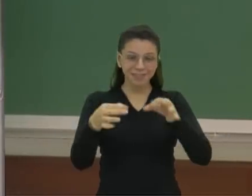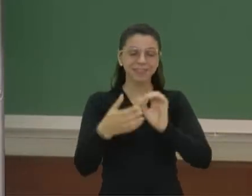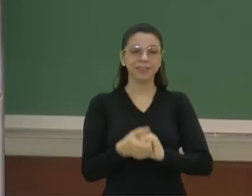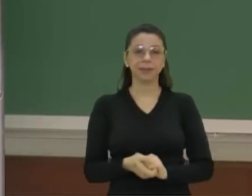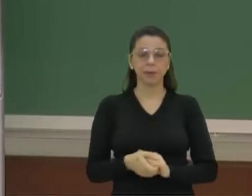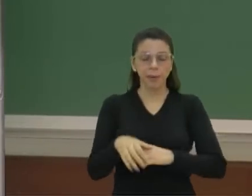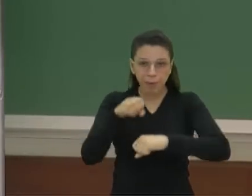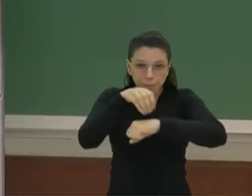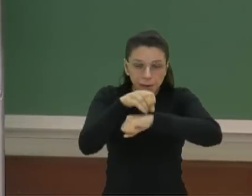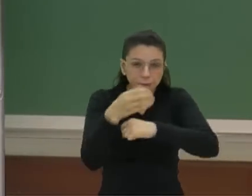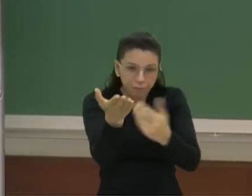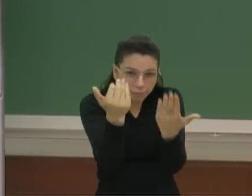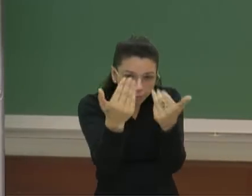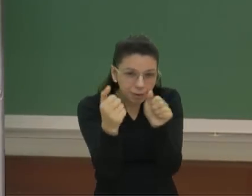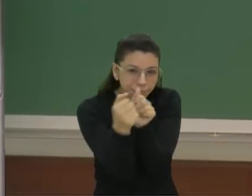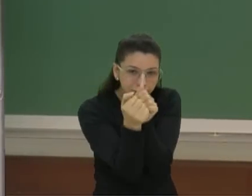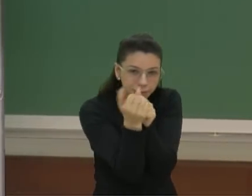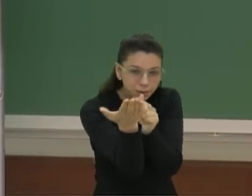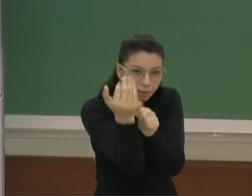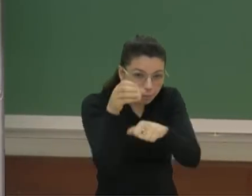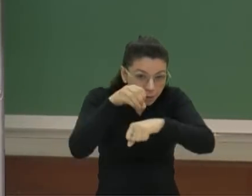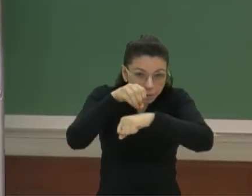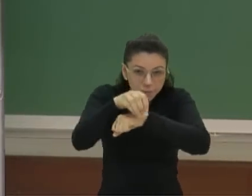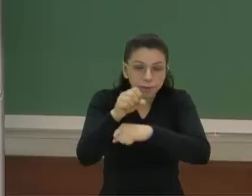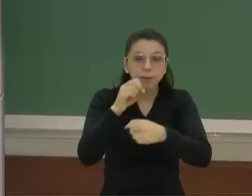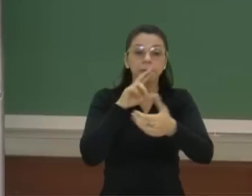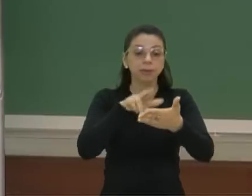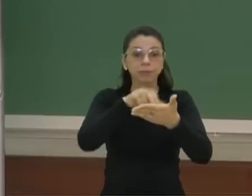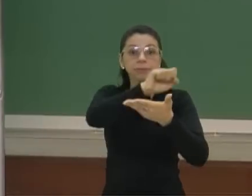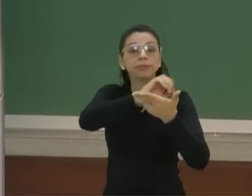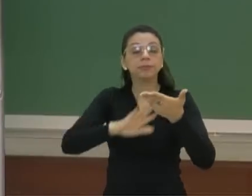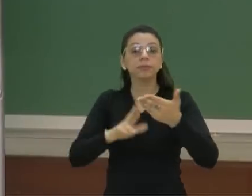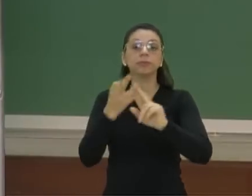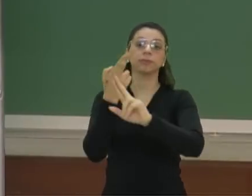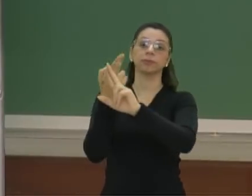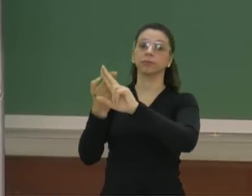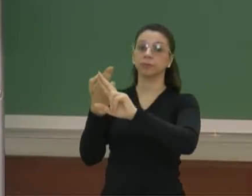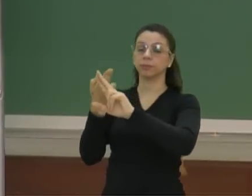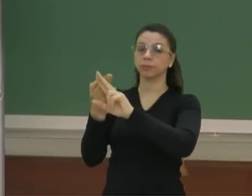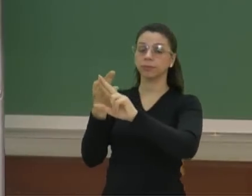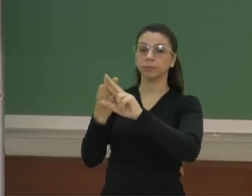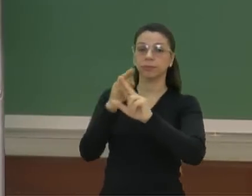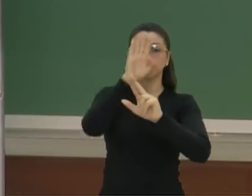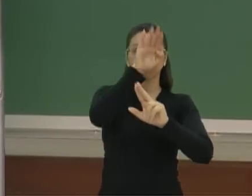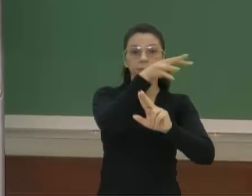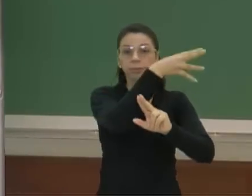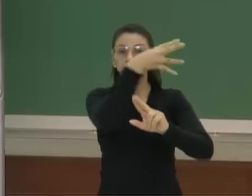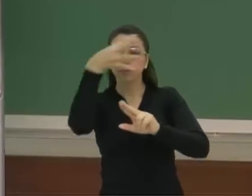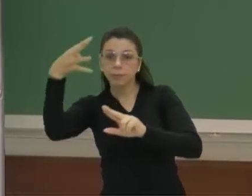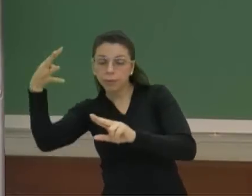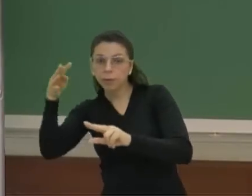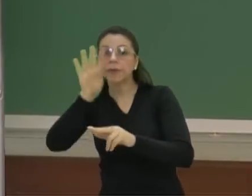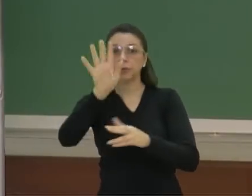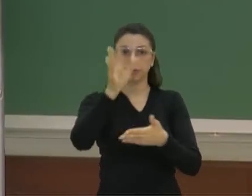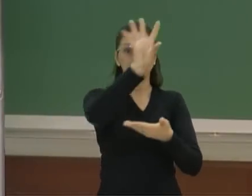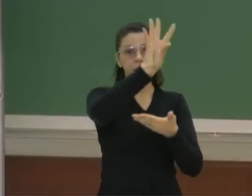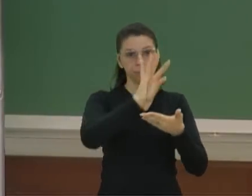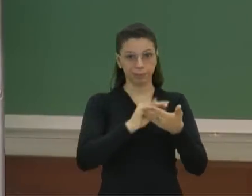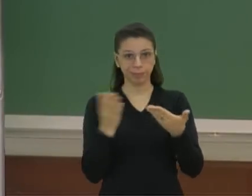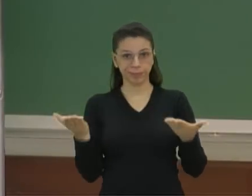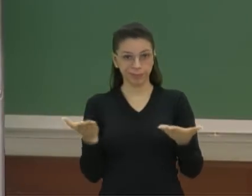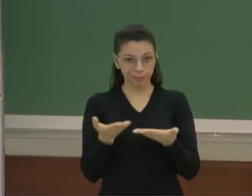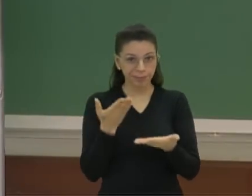vem cá pertinho, uma dica para fazer esse exercício, usa o mapa conceitual que vocês copiaram na aula de